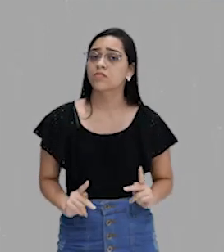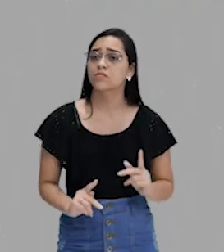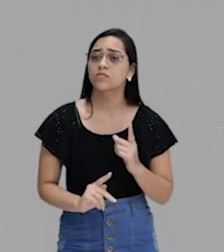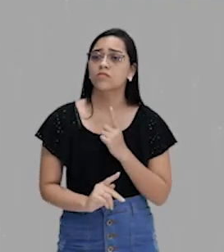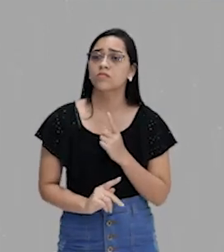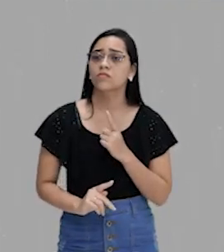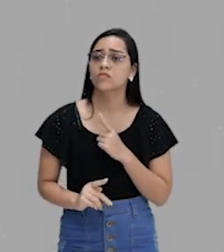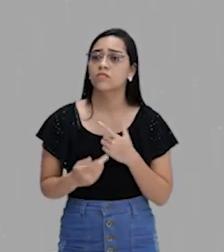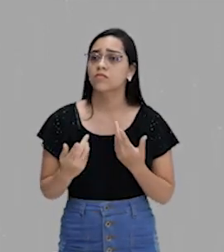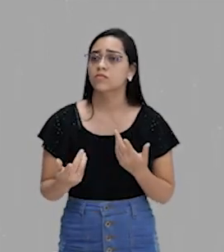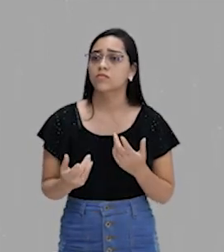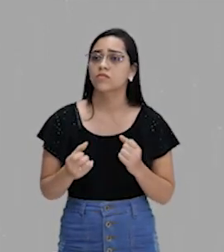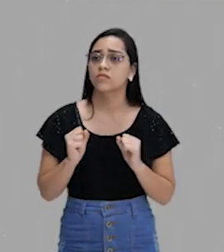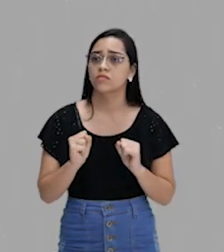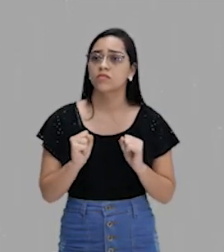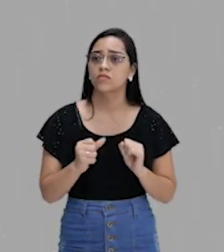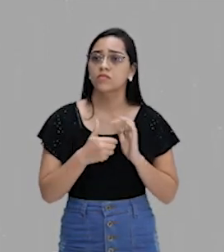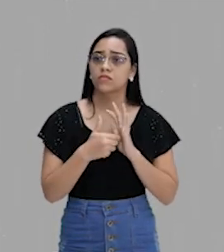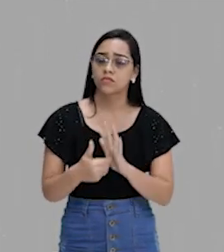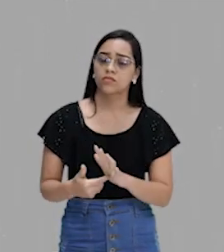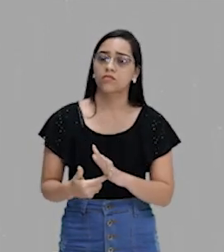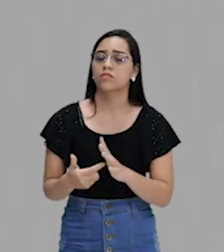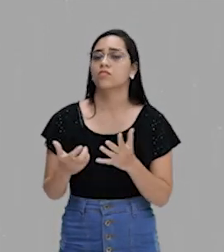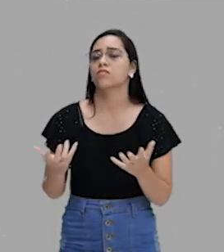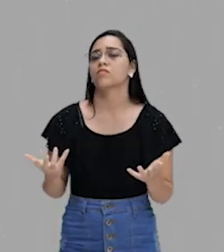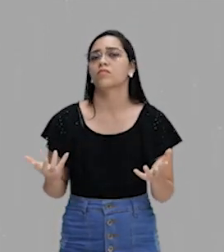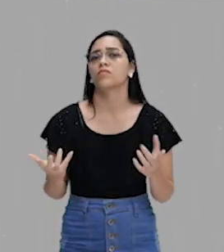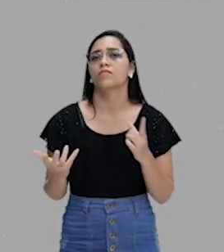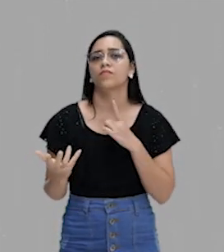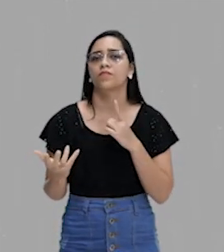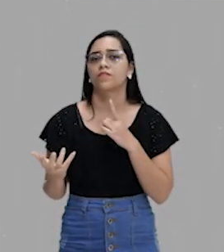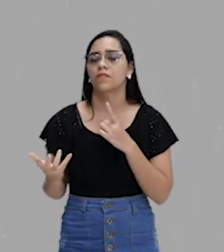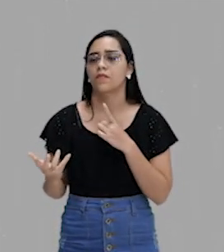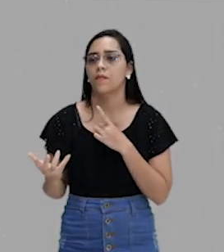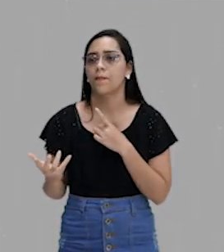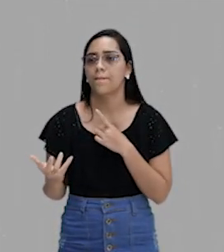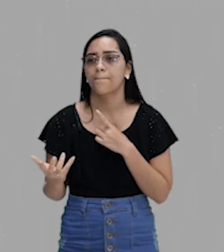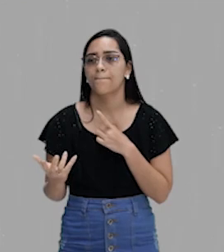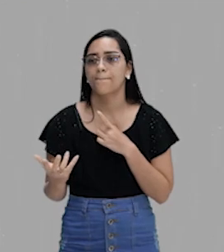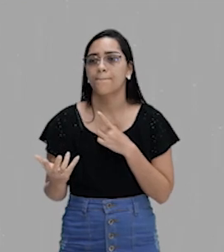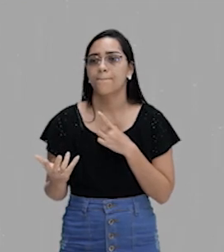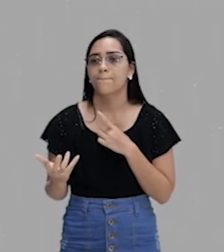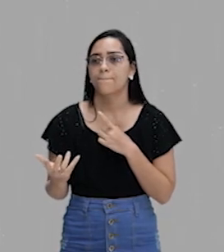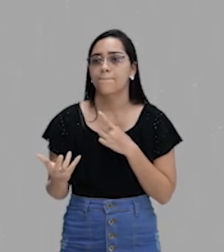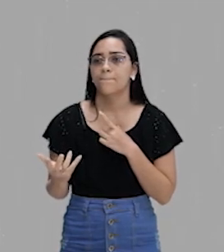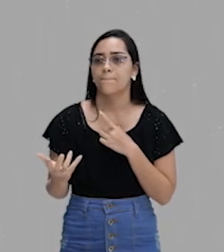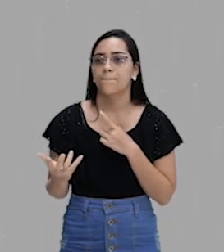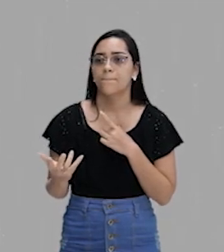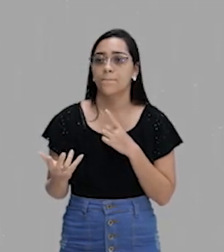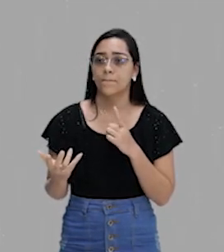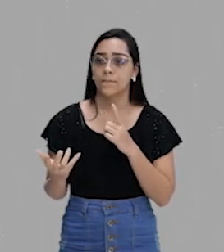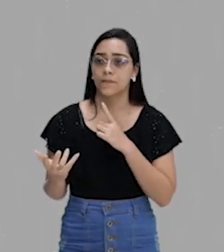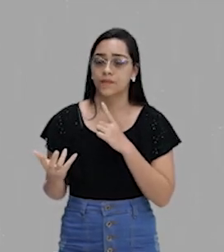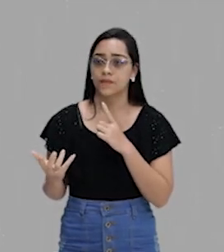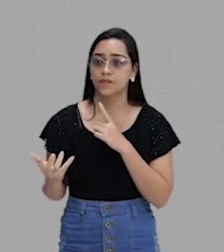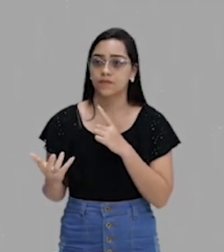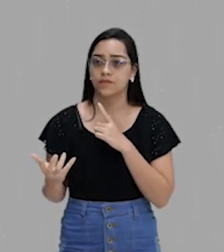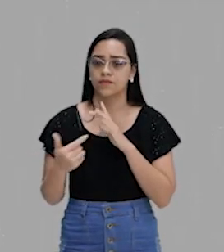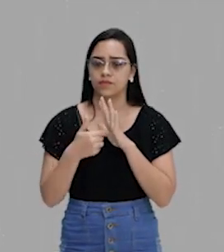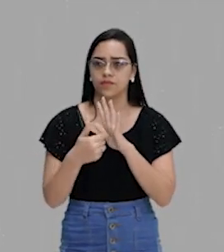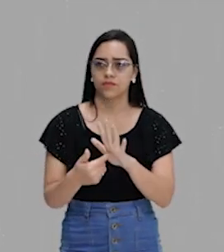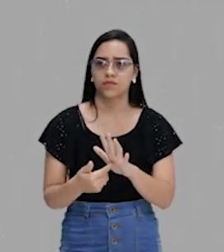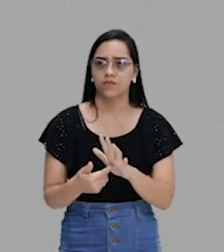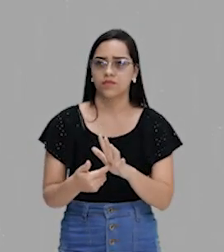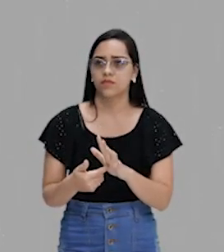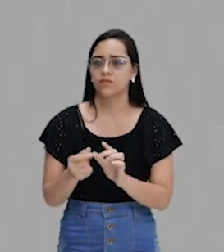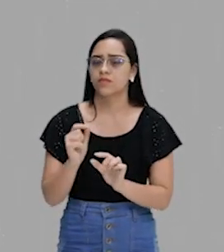resolveu escancarar, resolveu colocar a baila não, trazer a baila, tirar,